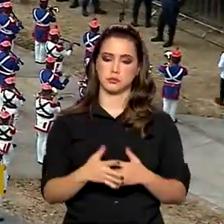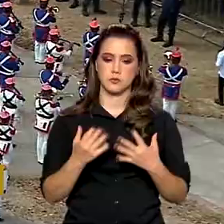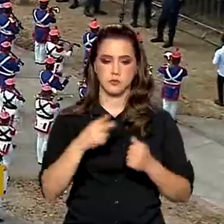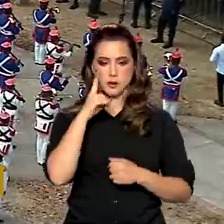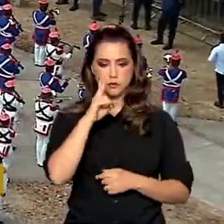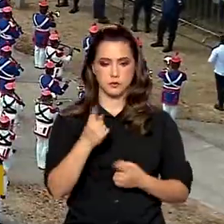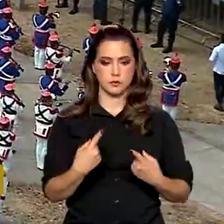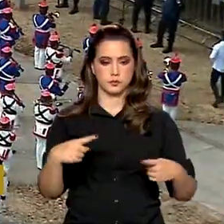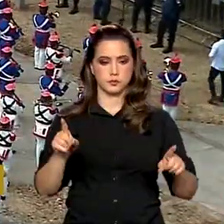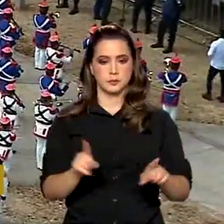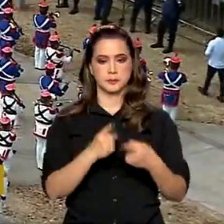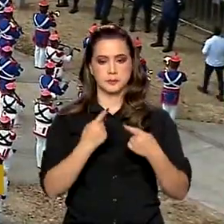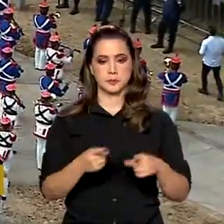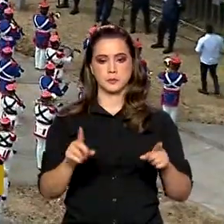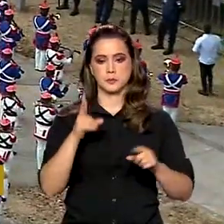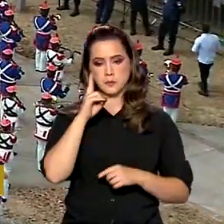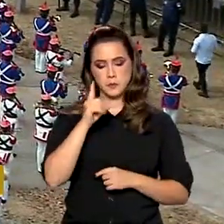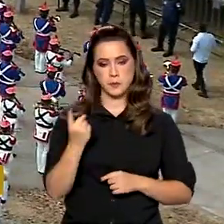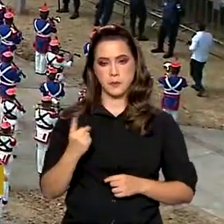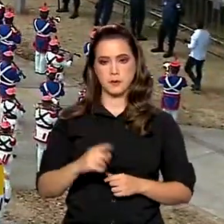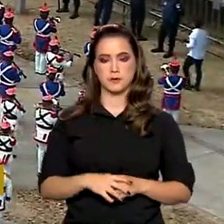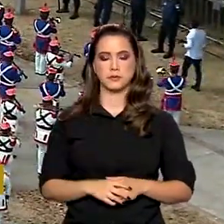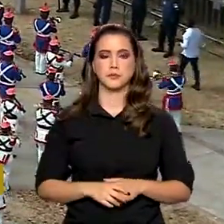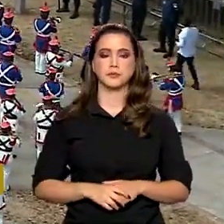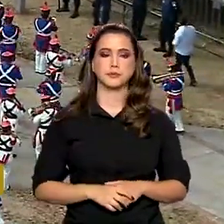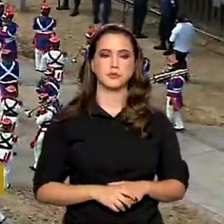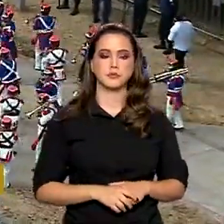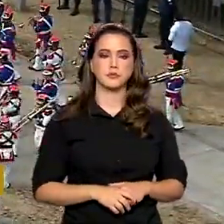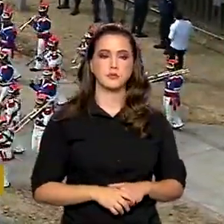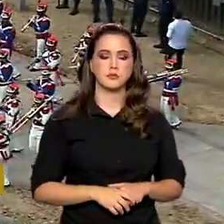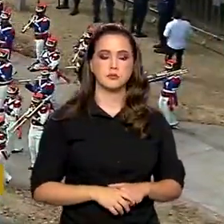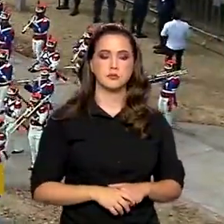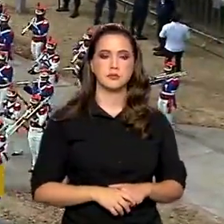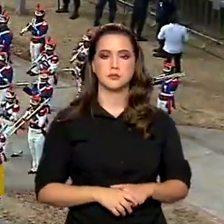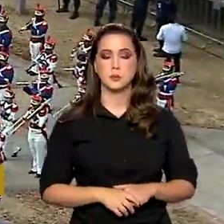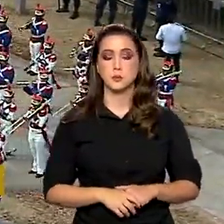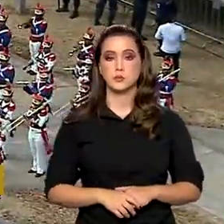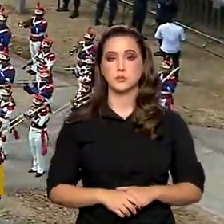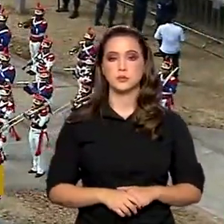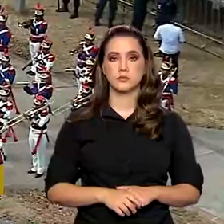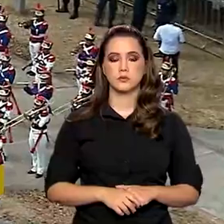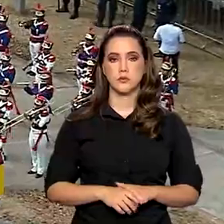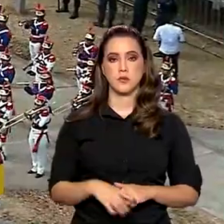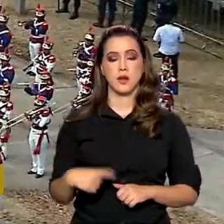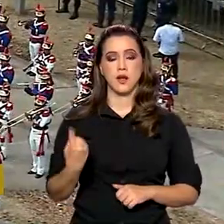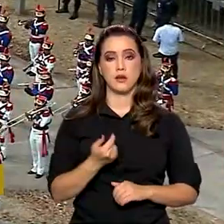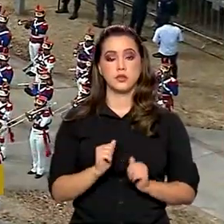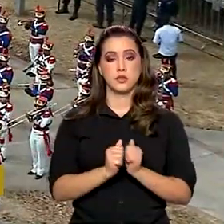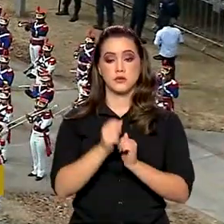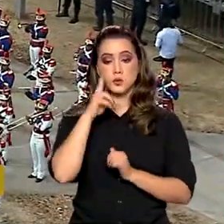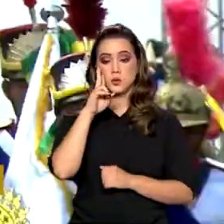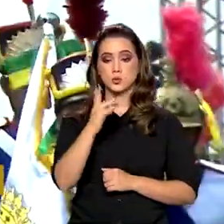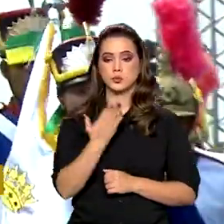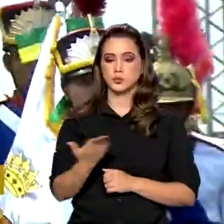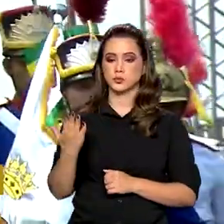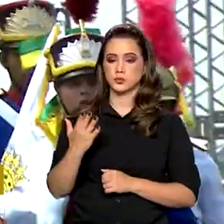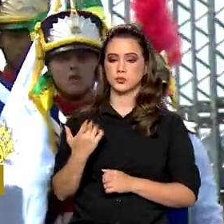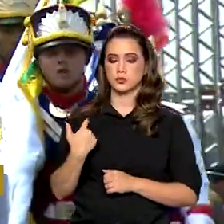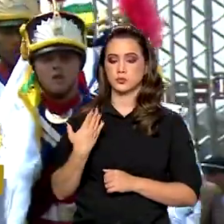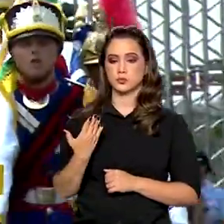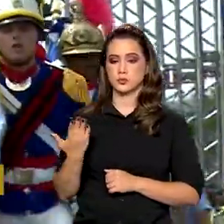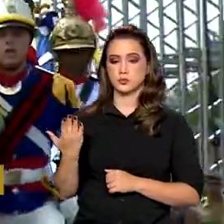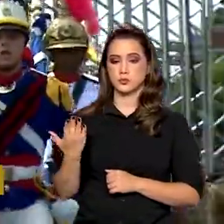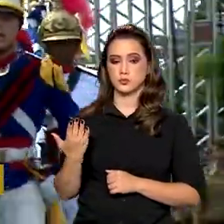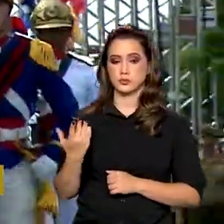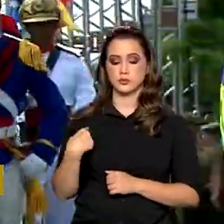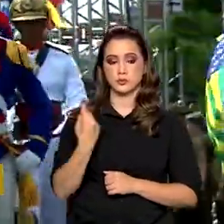pouquinho ali então a banda tocando? Comandado pelo Coronel Paulo André Santos Silva, acompanhado do Estado-Maior. Giram para a gente